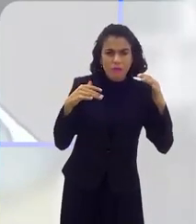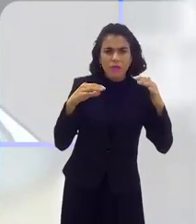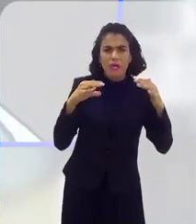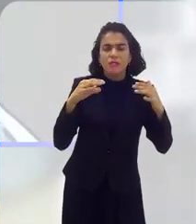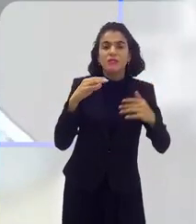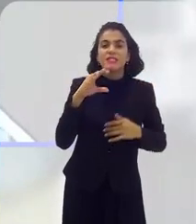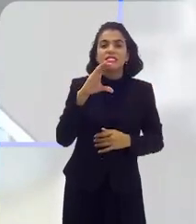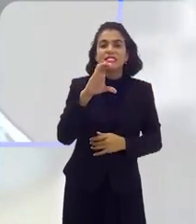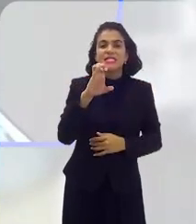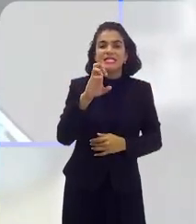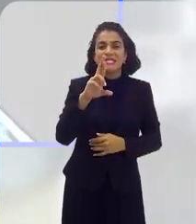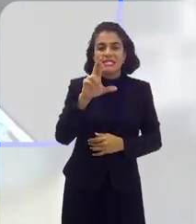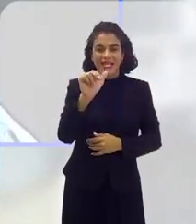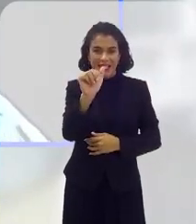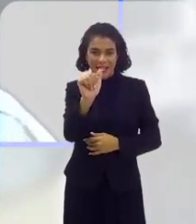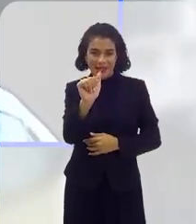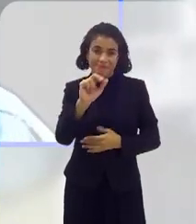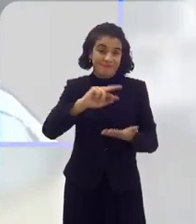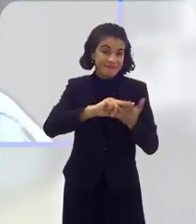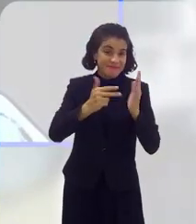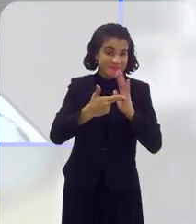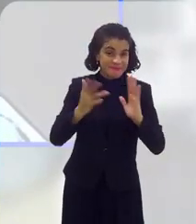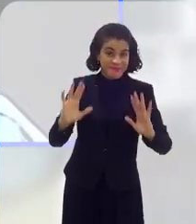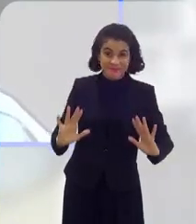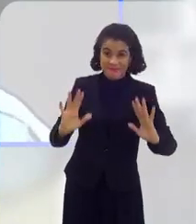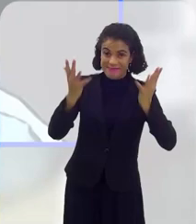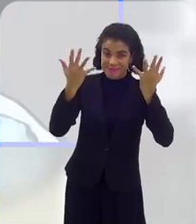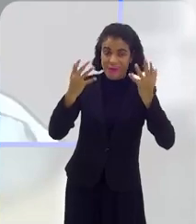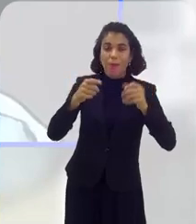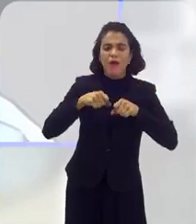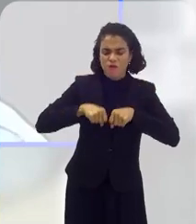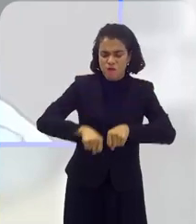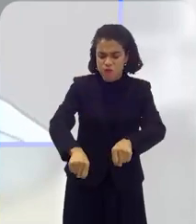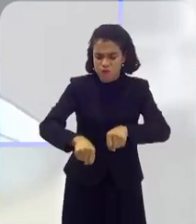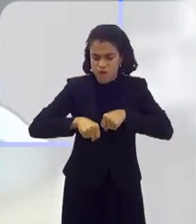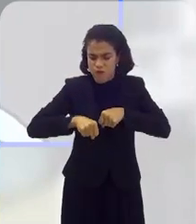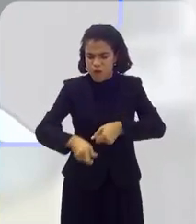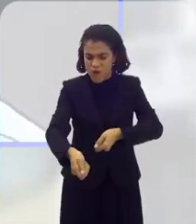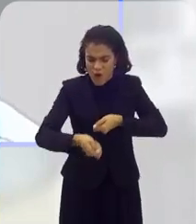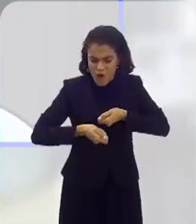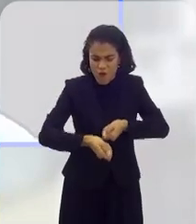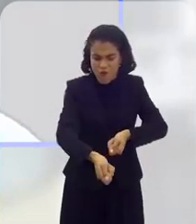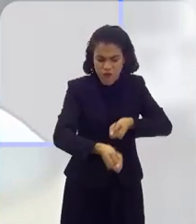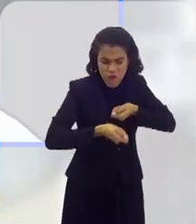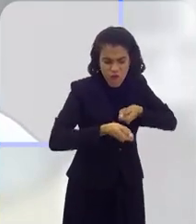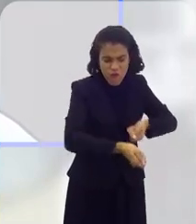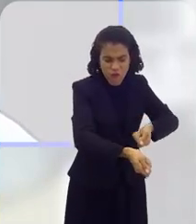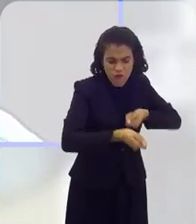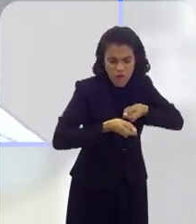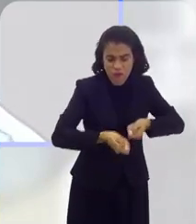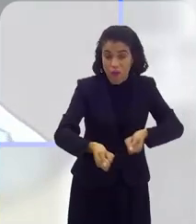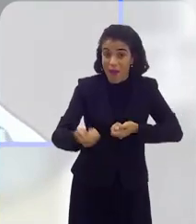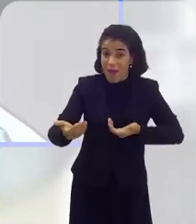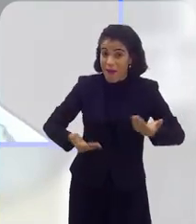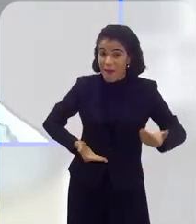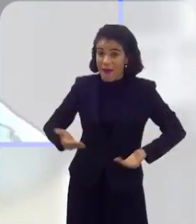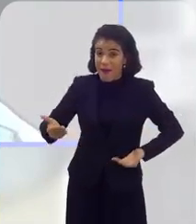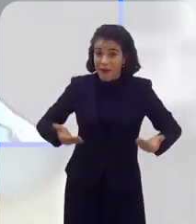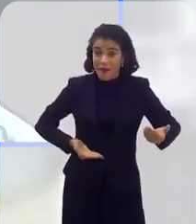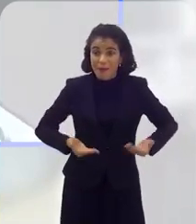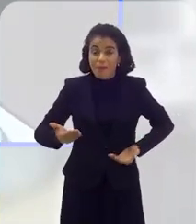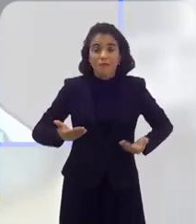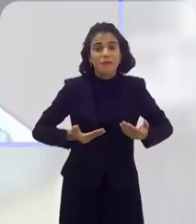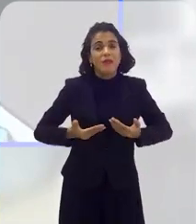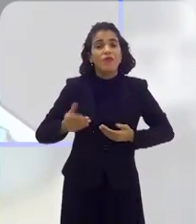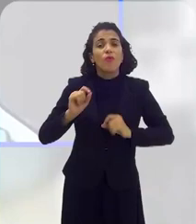época era sinônimo de festa, né? Não existia enceradeira, o pessoal passava aquele escovão. E as